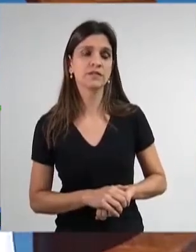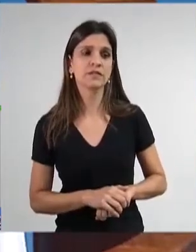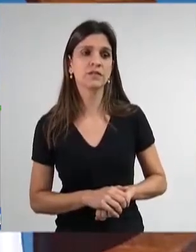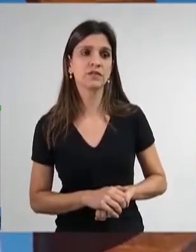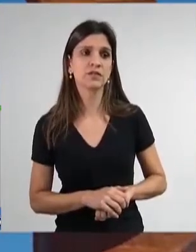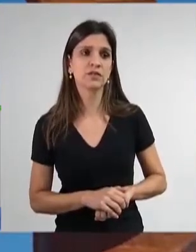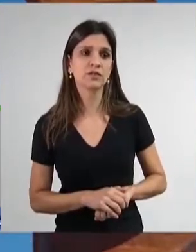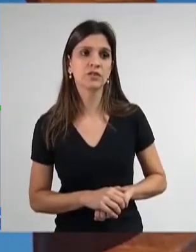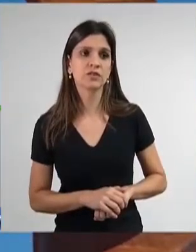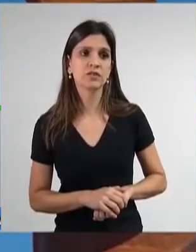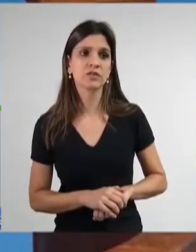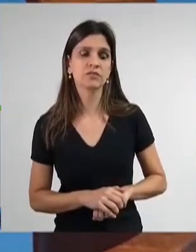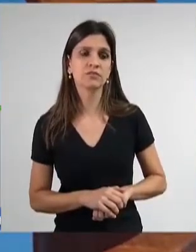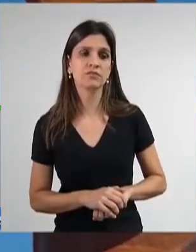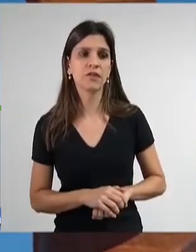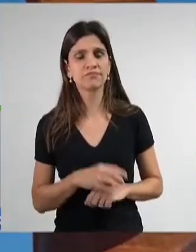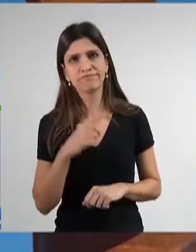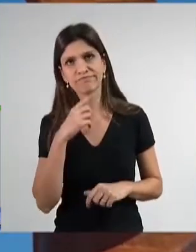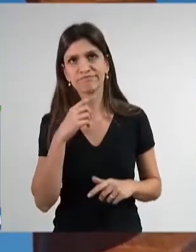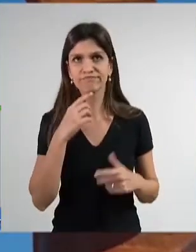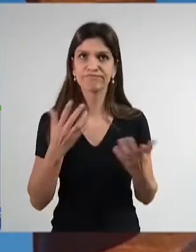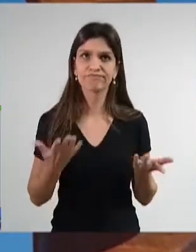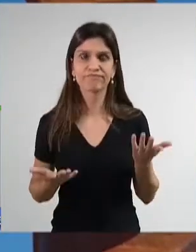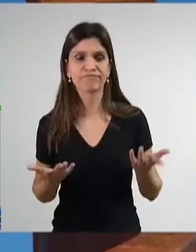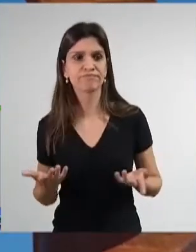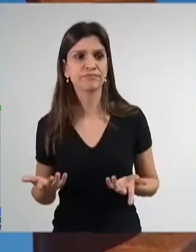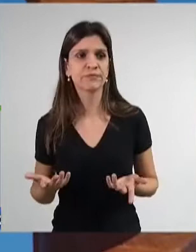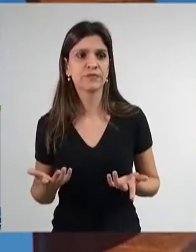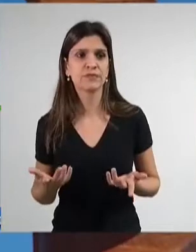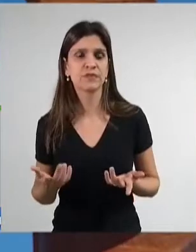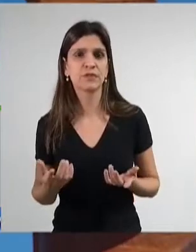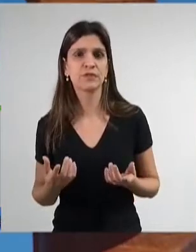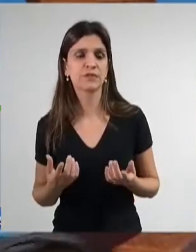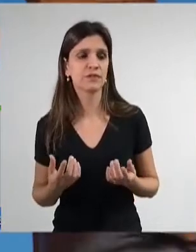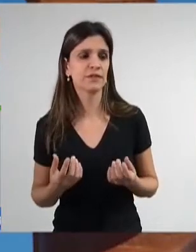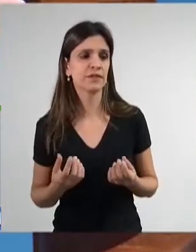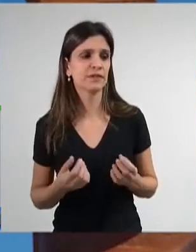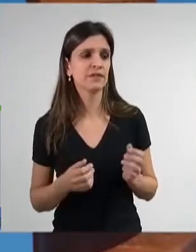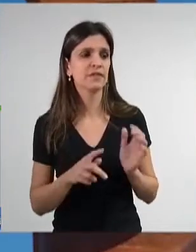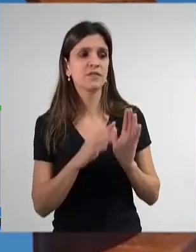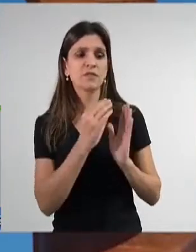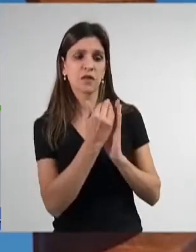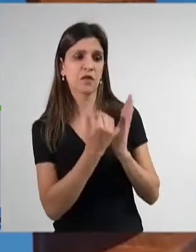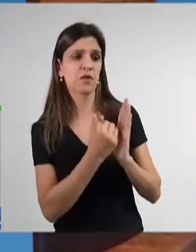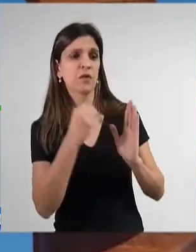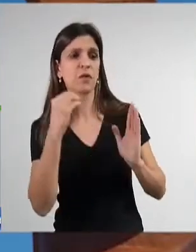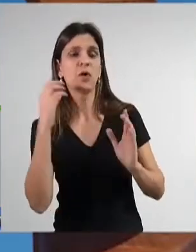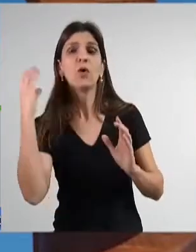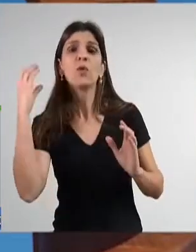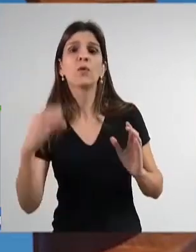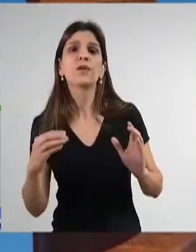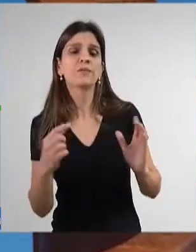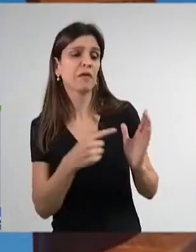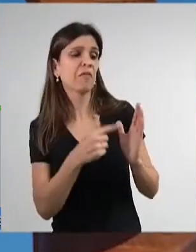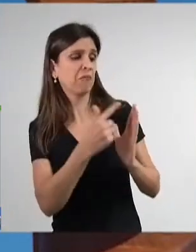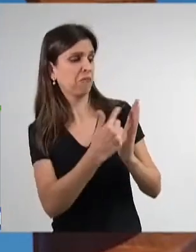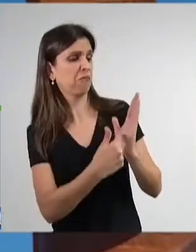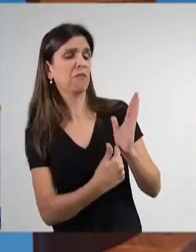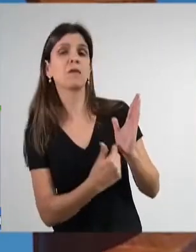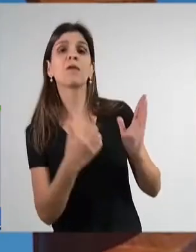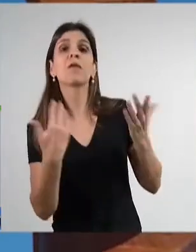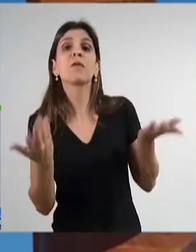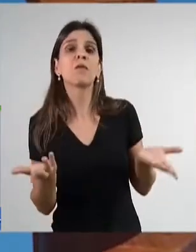Muitas vezes eu fico em dúvida em relação à tipificação do crime, porque colocam sempre, o delegado sempre